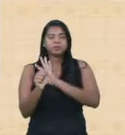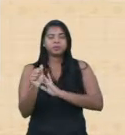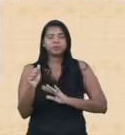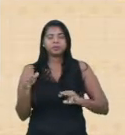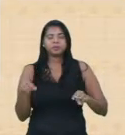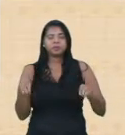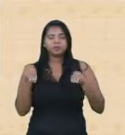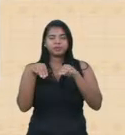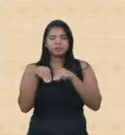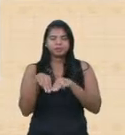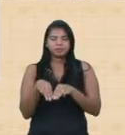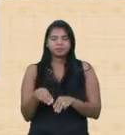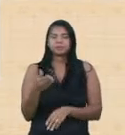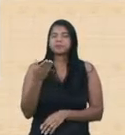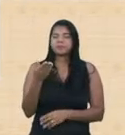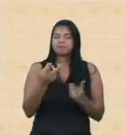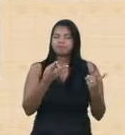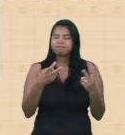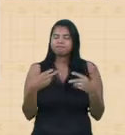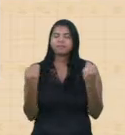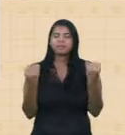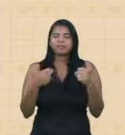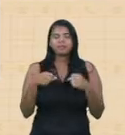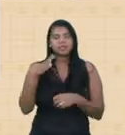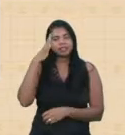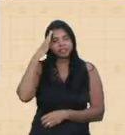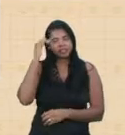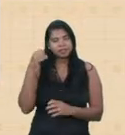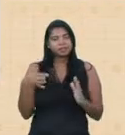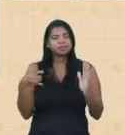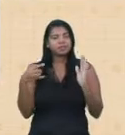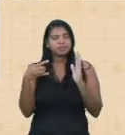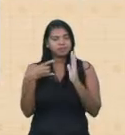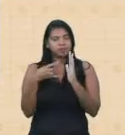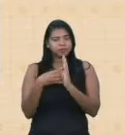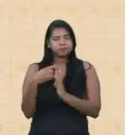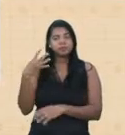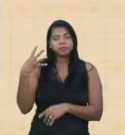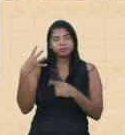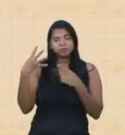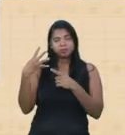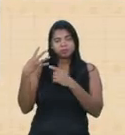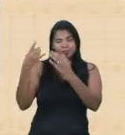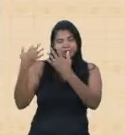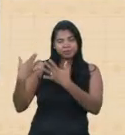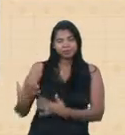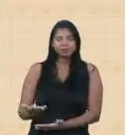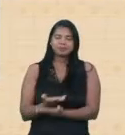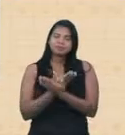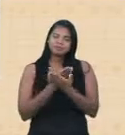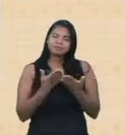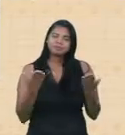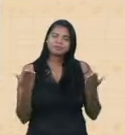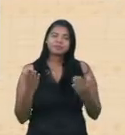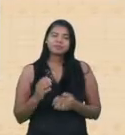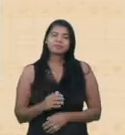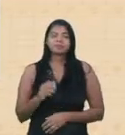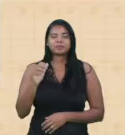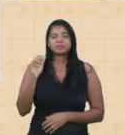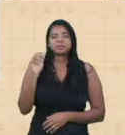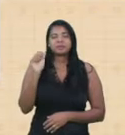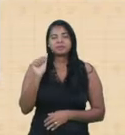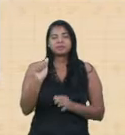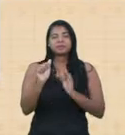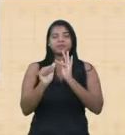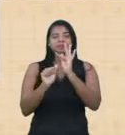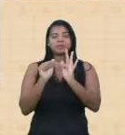magnético. Então, o que você precisa saber sobre os ímãs são esses 4 itens que eu acabei de citar para vocês. Então, quais são os fenômenos magnéticos